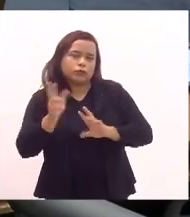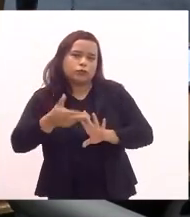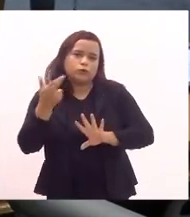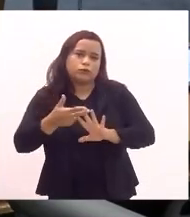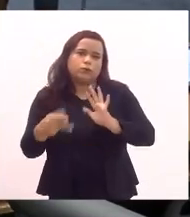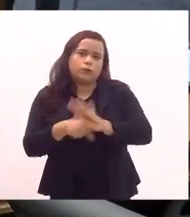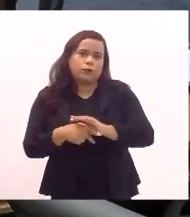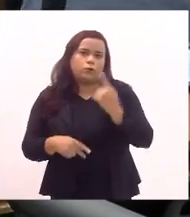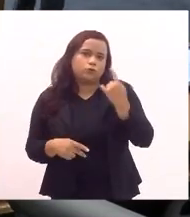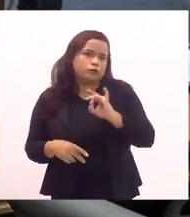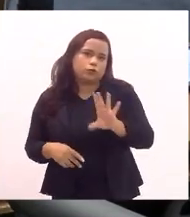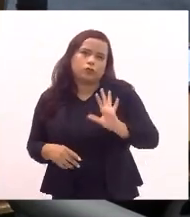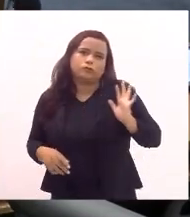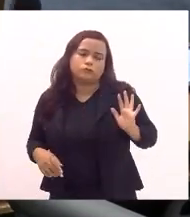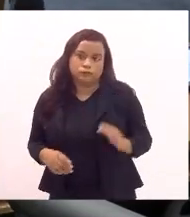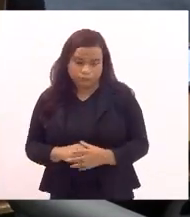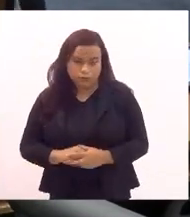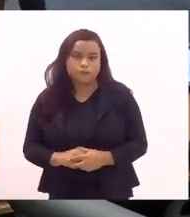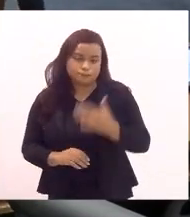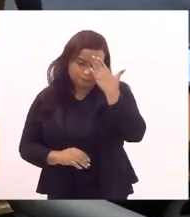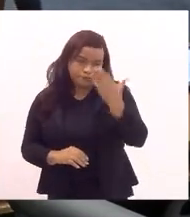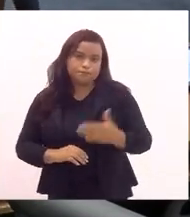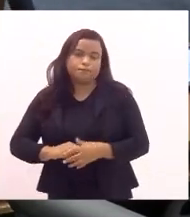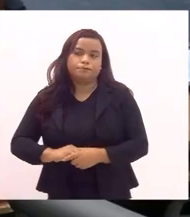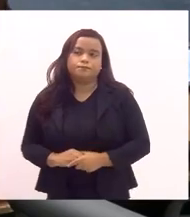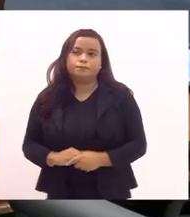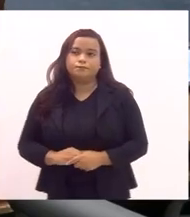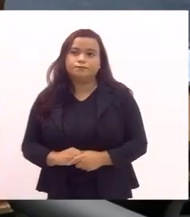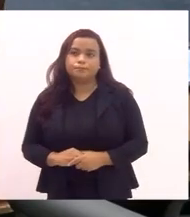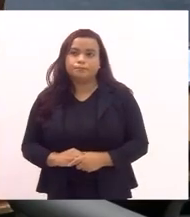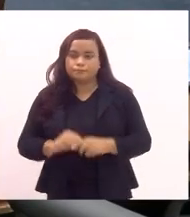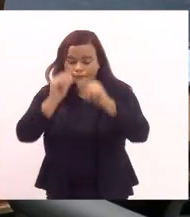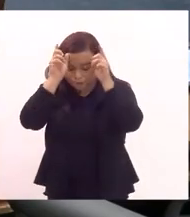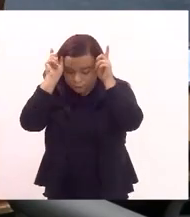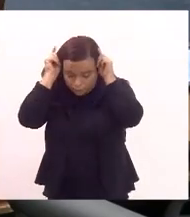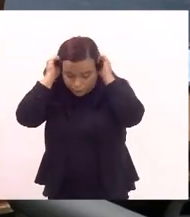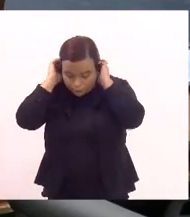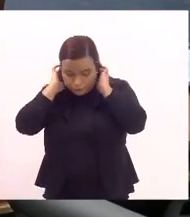resolução que o senhor solicitou obrigado a